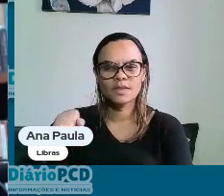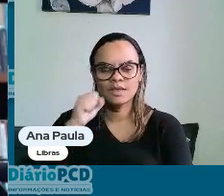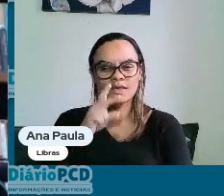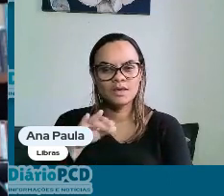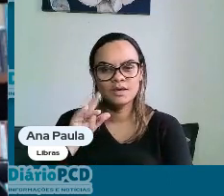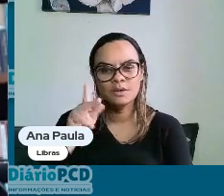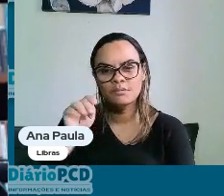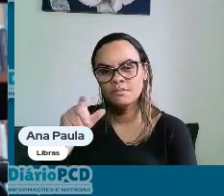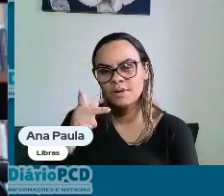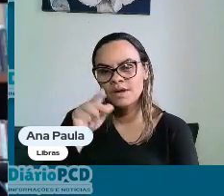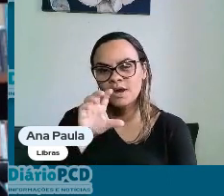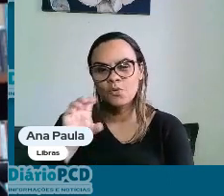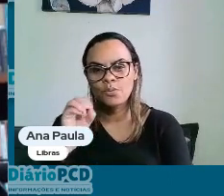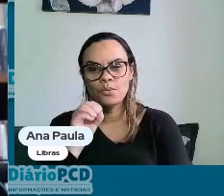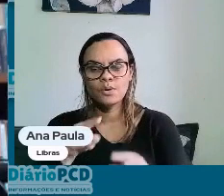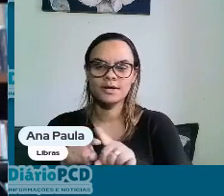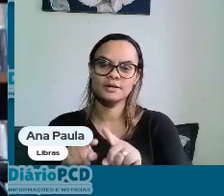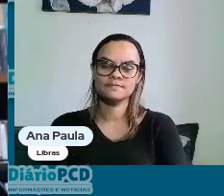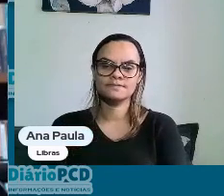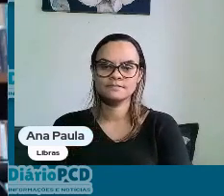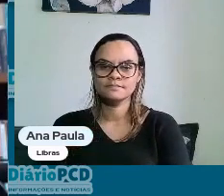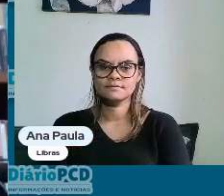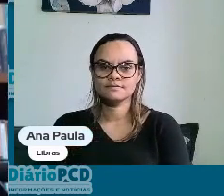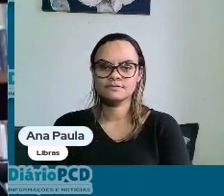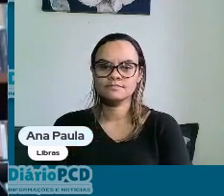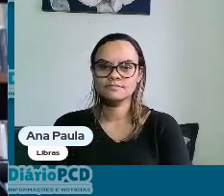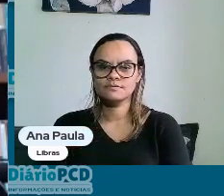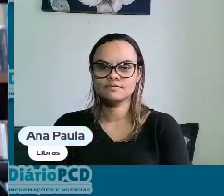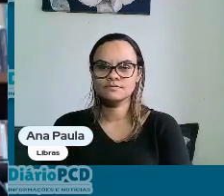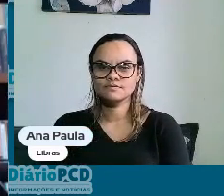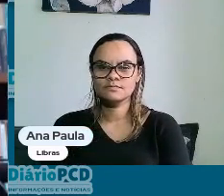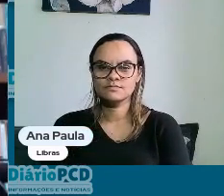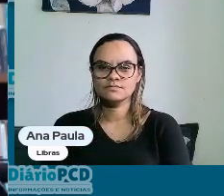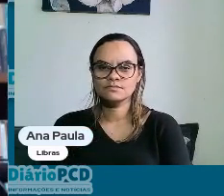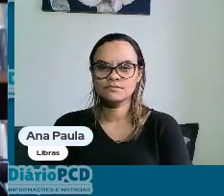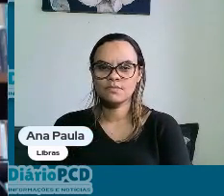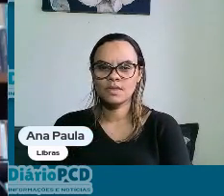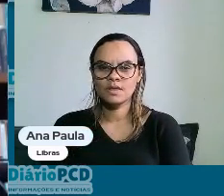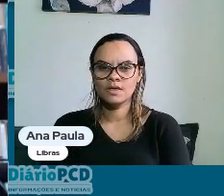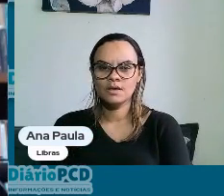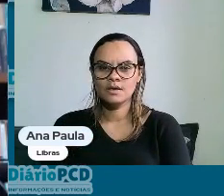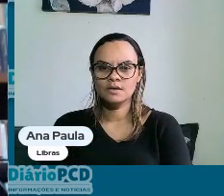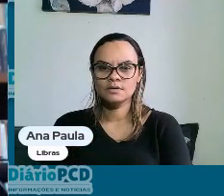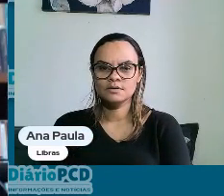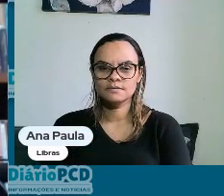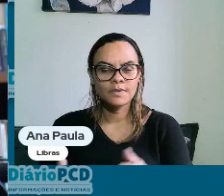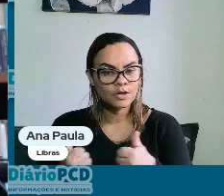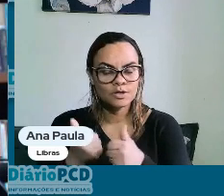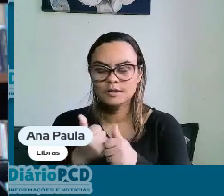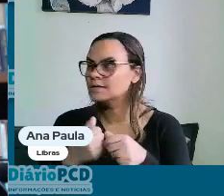Pacheco, para que, enfim, cuidasse do segmento,